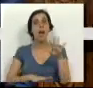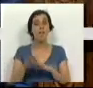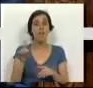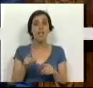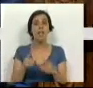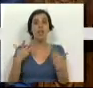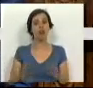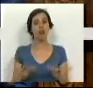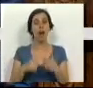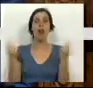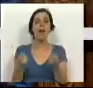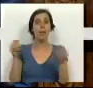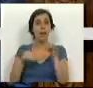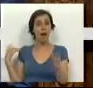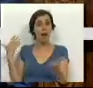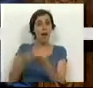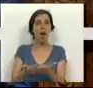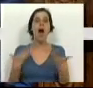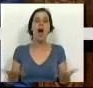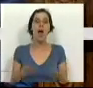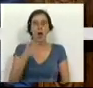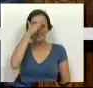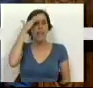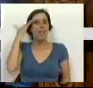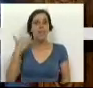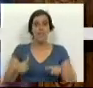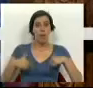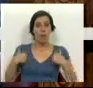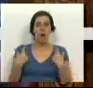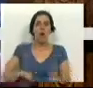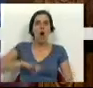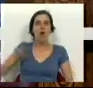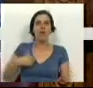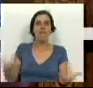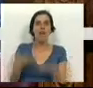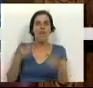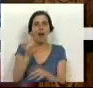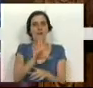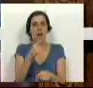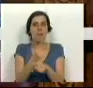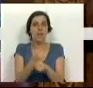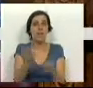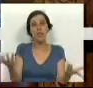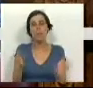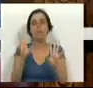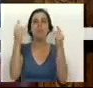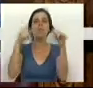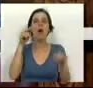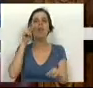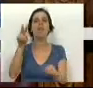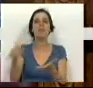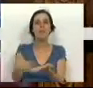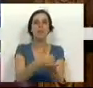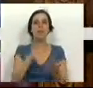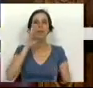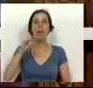fazê-lo já desde a campanha eleitoral e agora tem muitas dificuldades em libertar-se desse registro. Aliás, basta olhar para os dados do